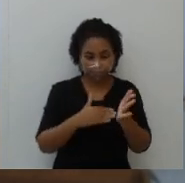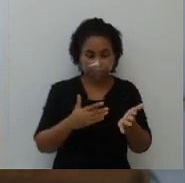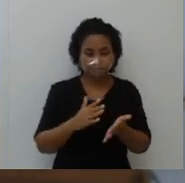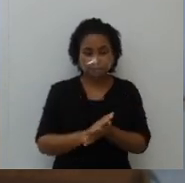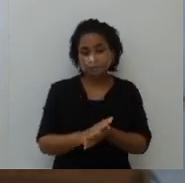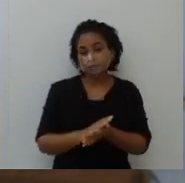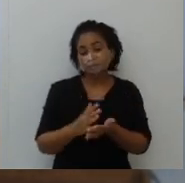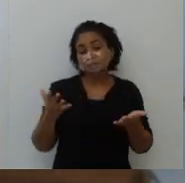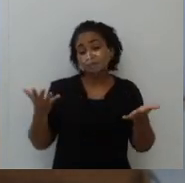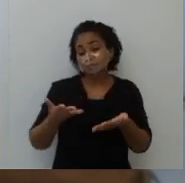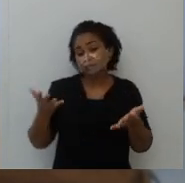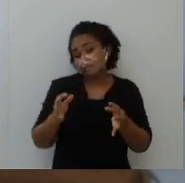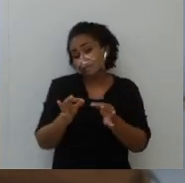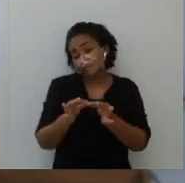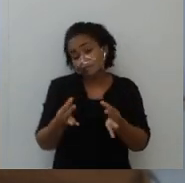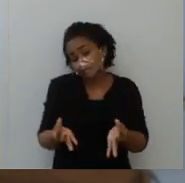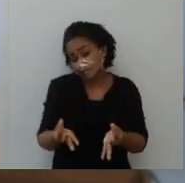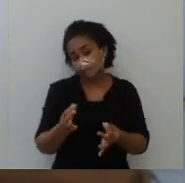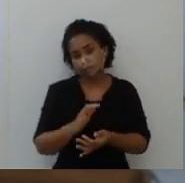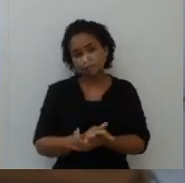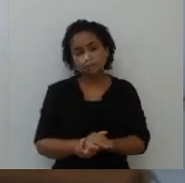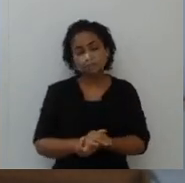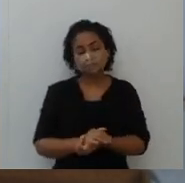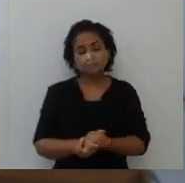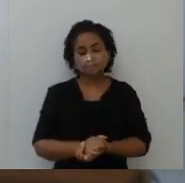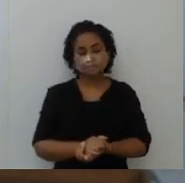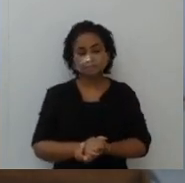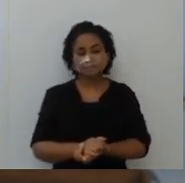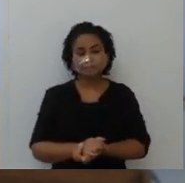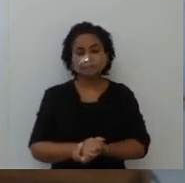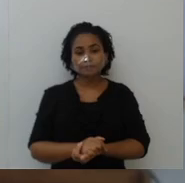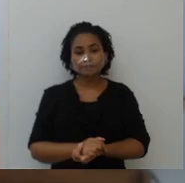o nosso presente do indicativo, do modo indicativo.